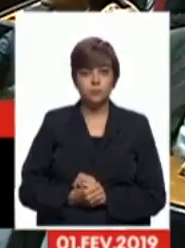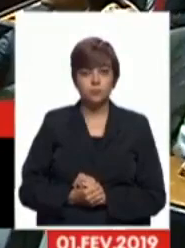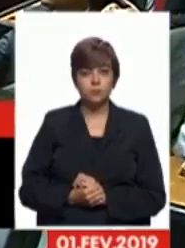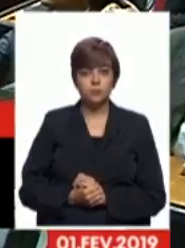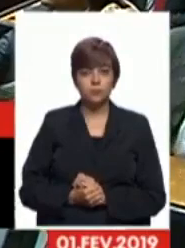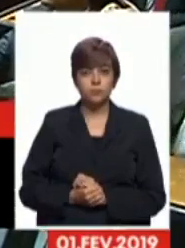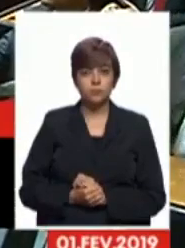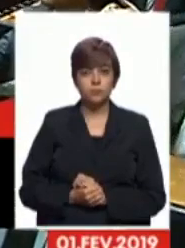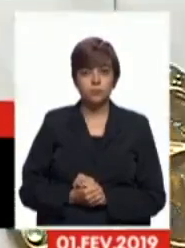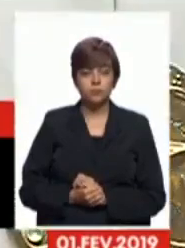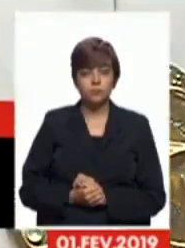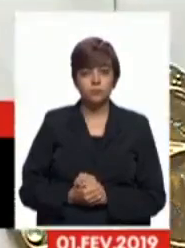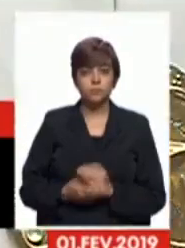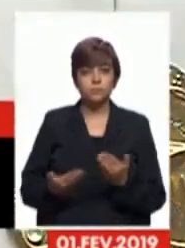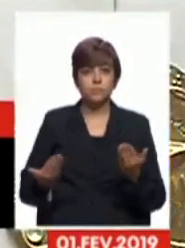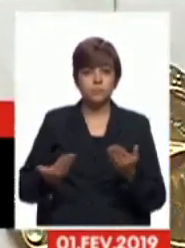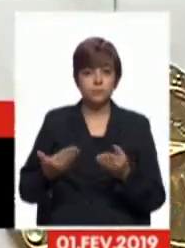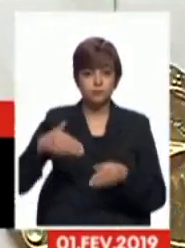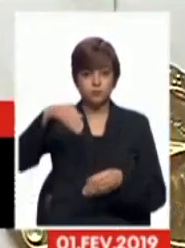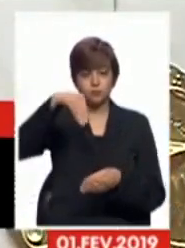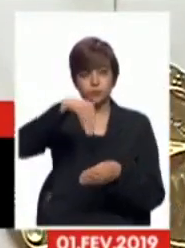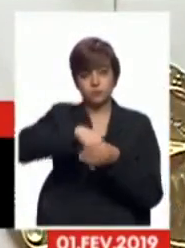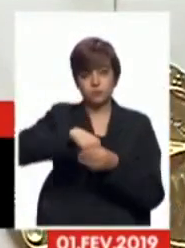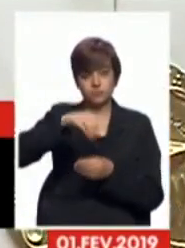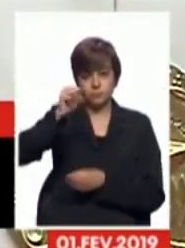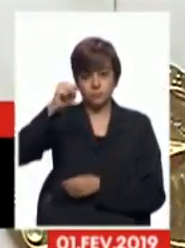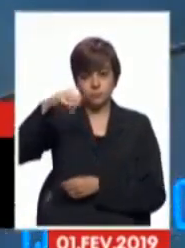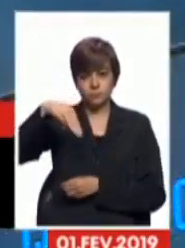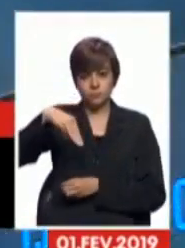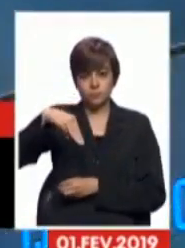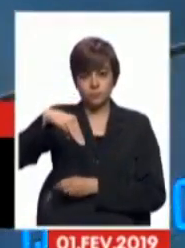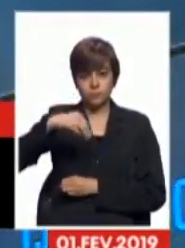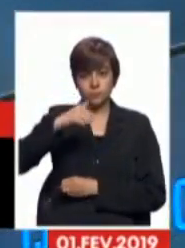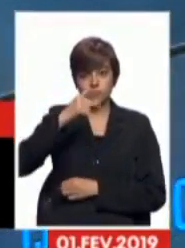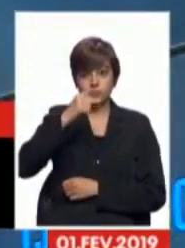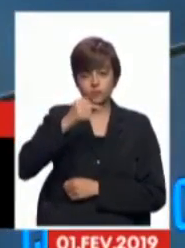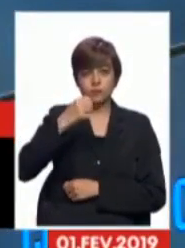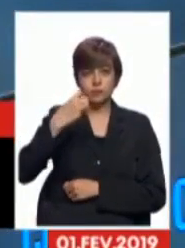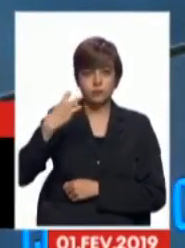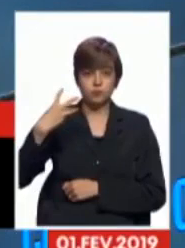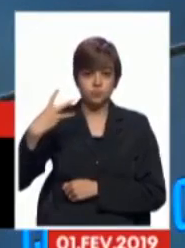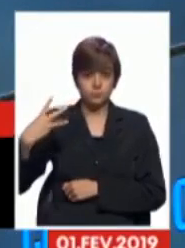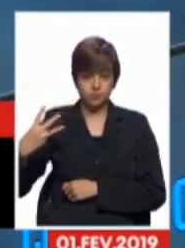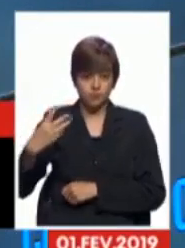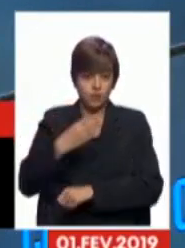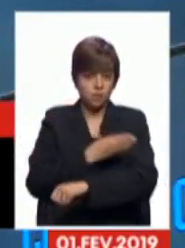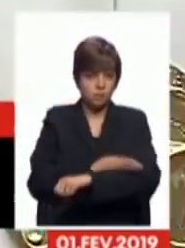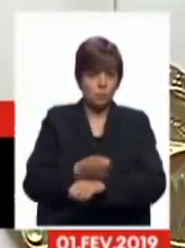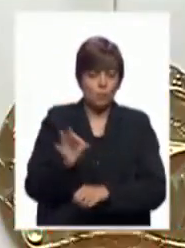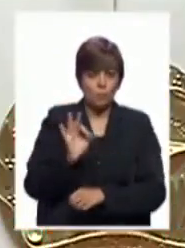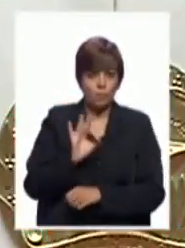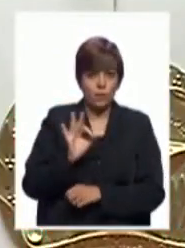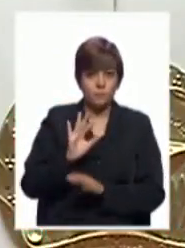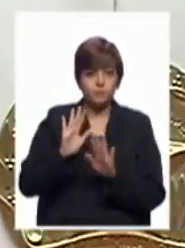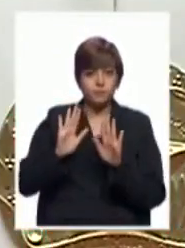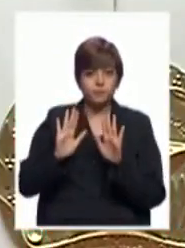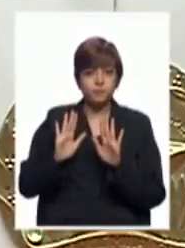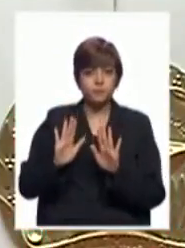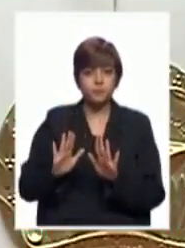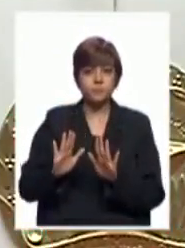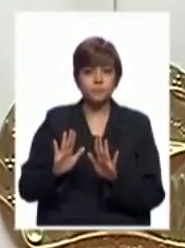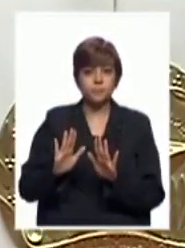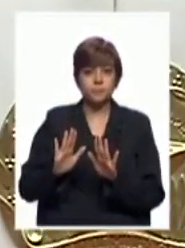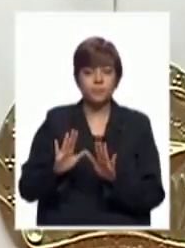Vou anunciar. 77. Votaram sim, presidente. 73 deputados, em branco nenhum, mas o candidato, mas